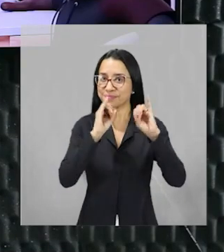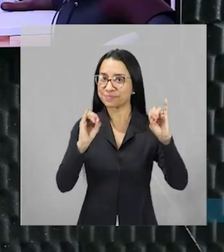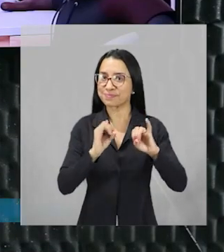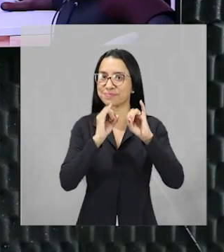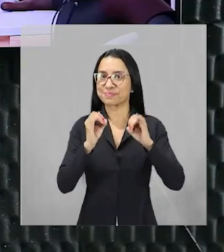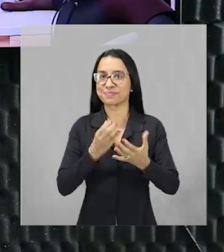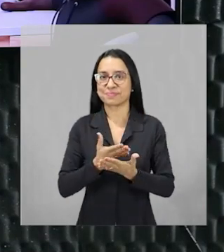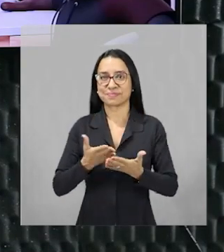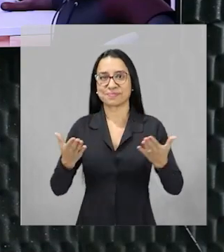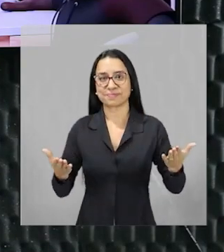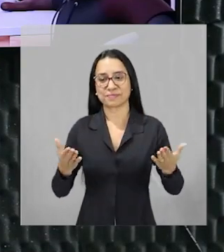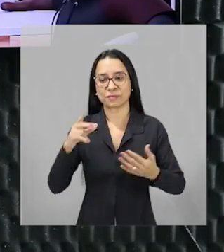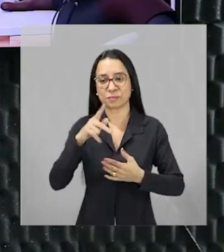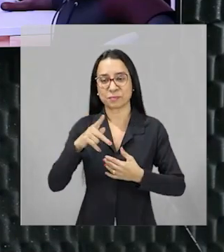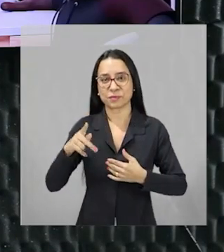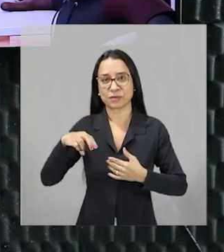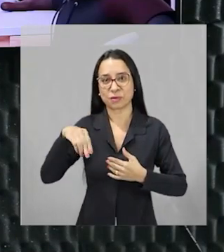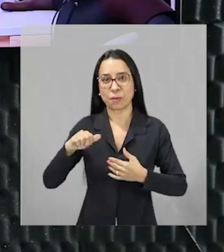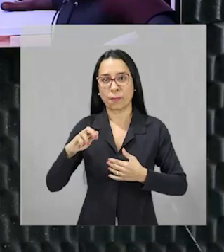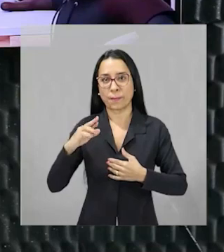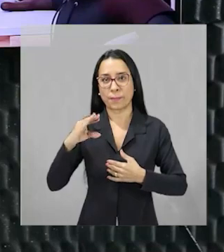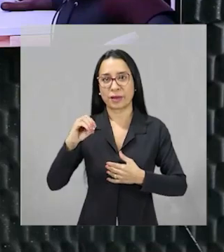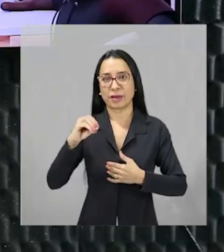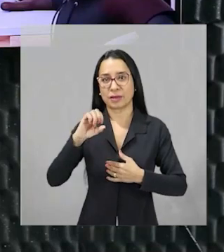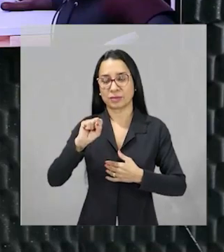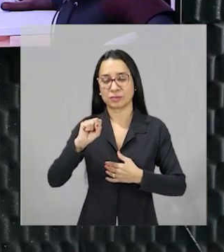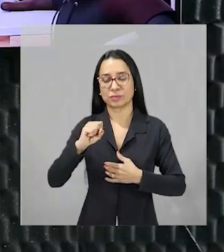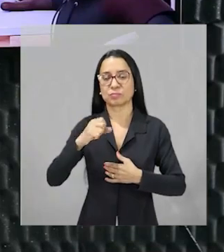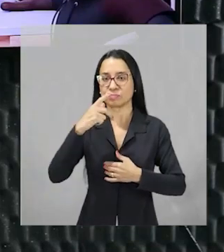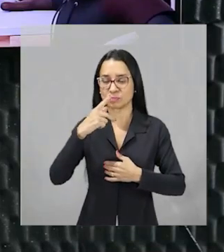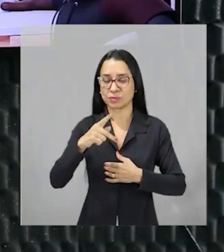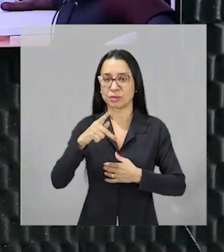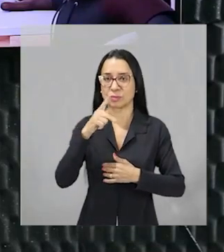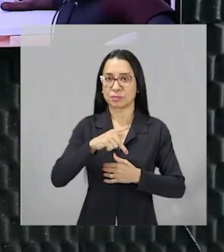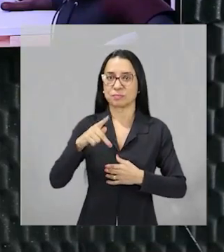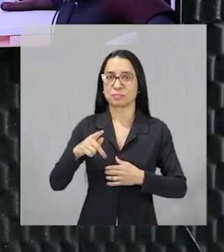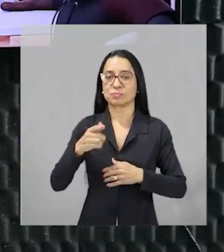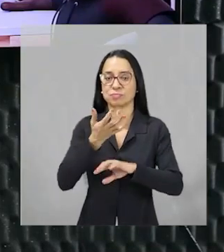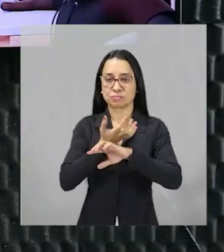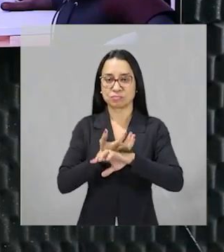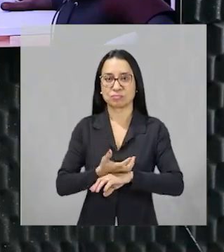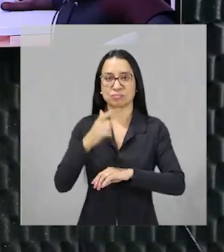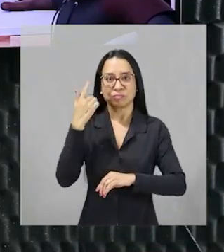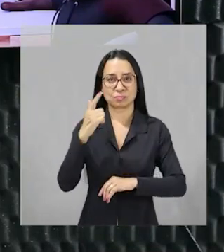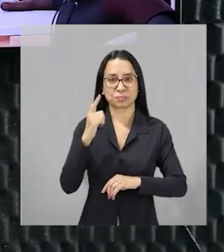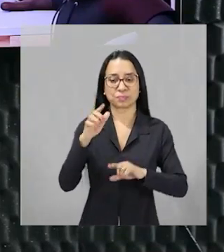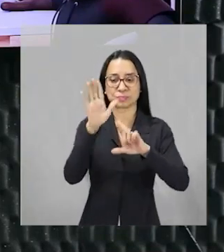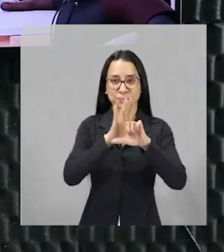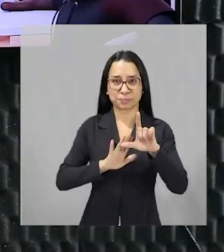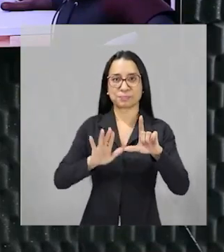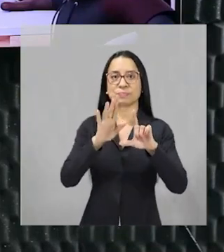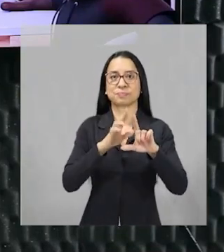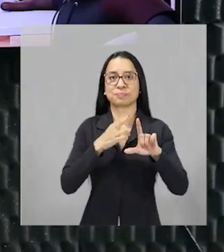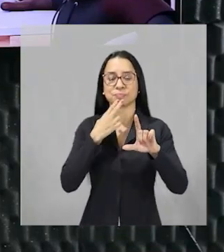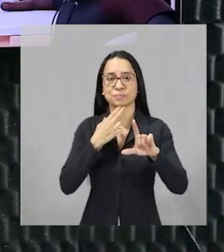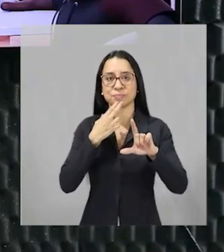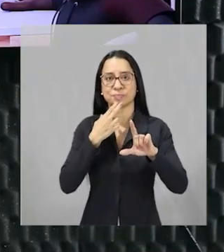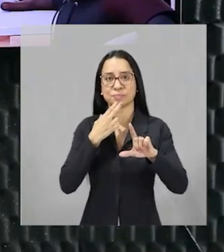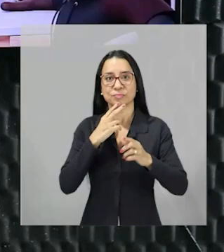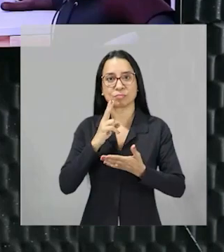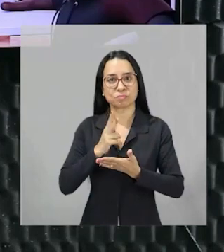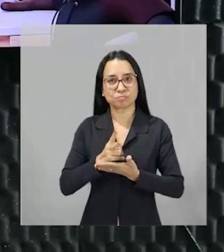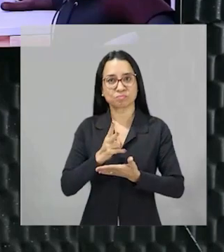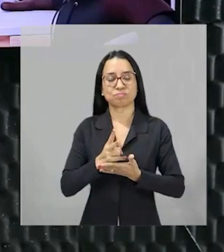Salve, salve, galerinha! Eu sou o Marcos Vinícius, sou o teu professor de Geografia da Plataforma Gonçalves Dias,